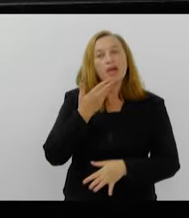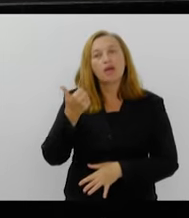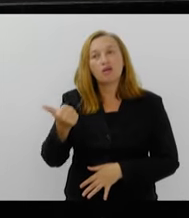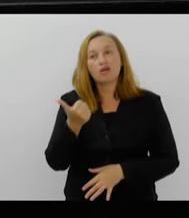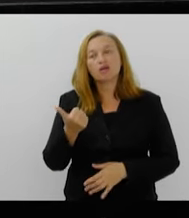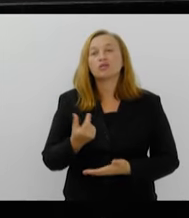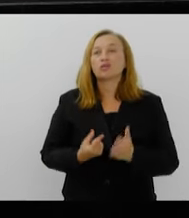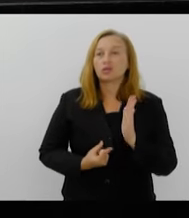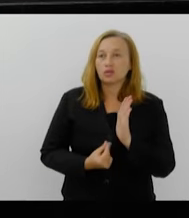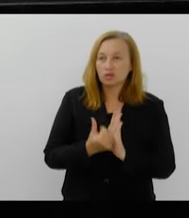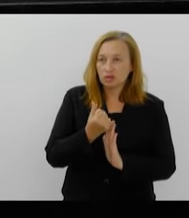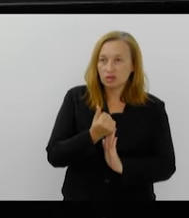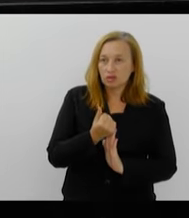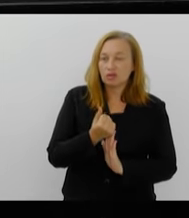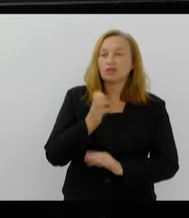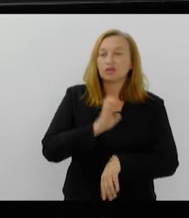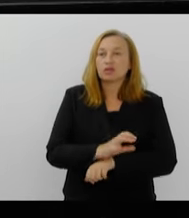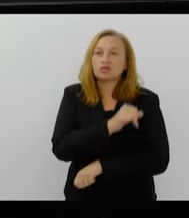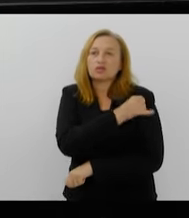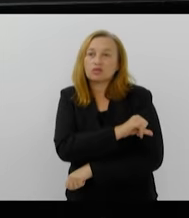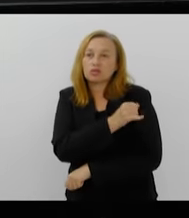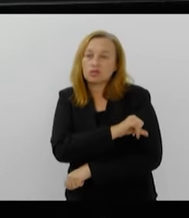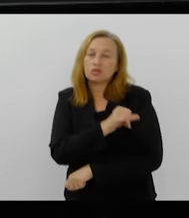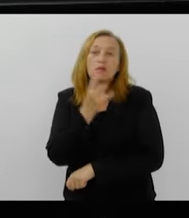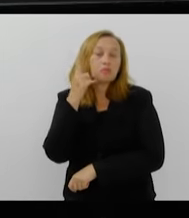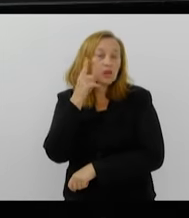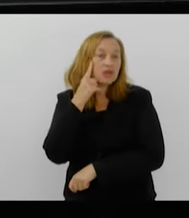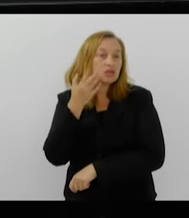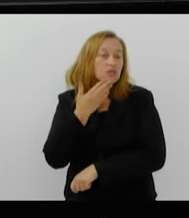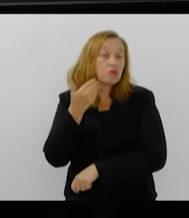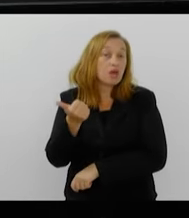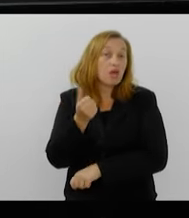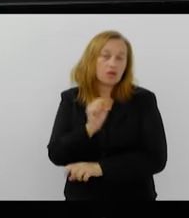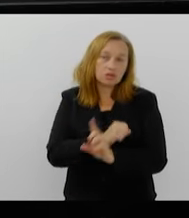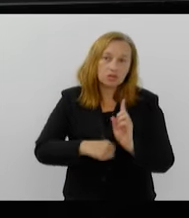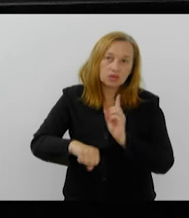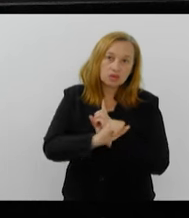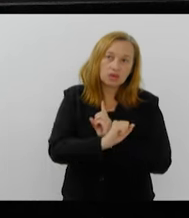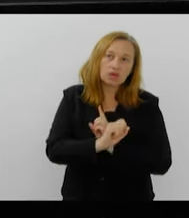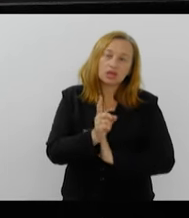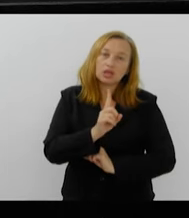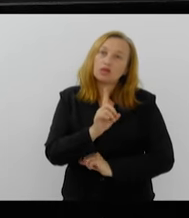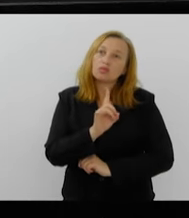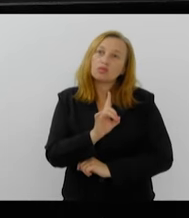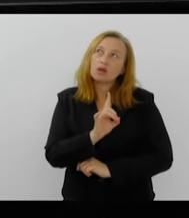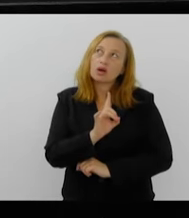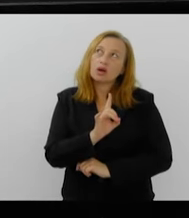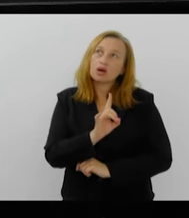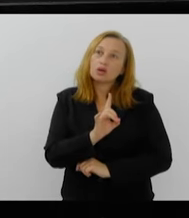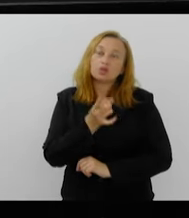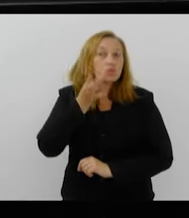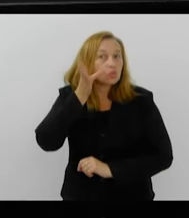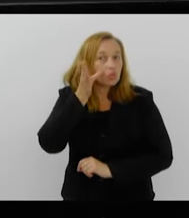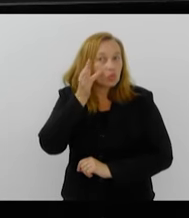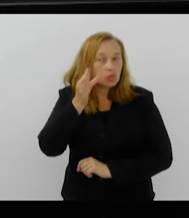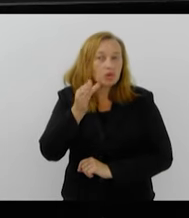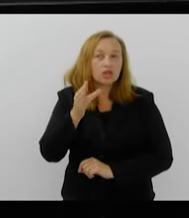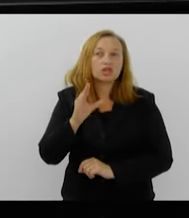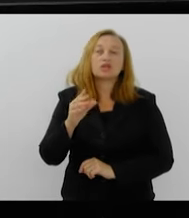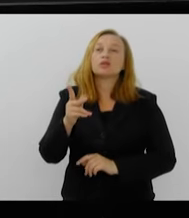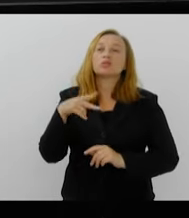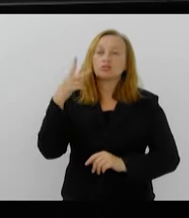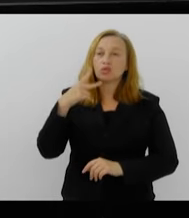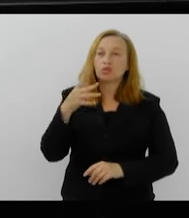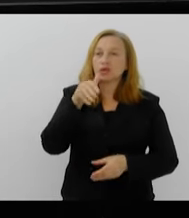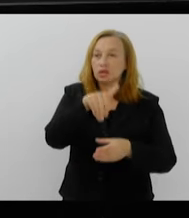no orçamento para que o Estado do Rio de Janeiro pense no bem-estar social e não no interesse político